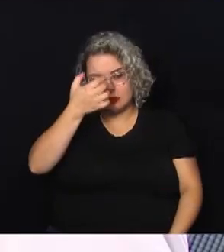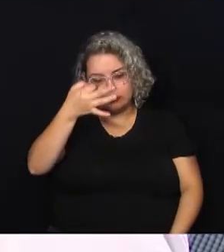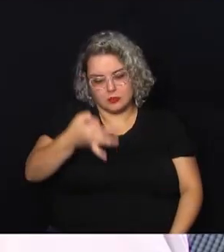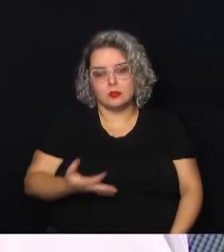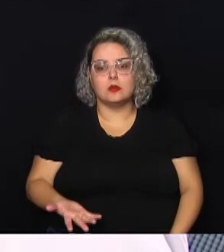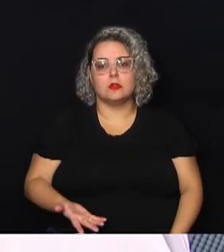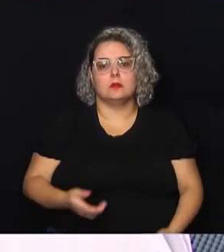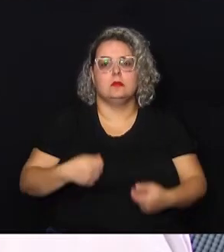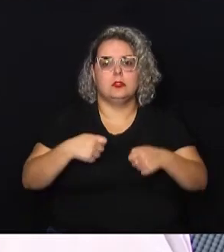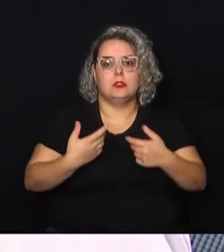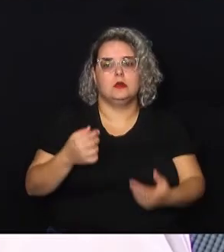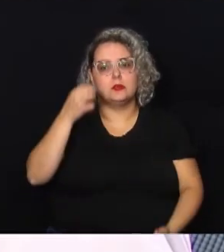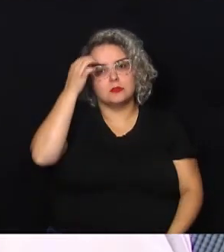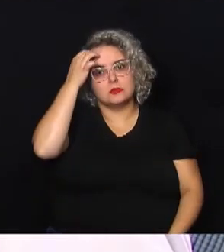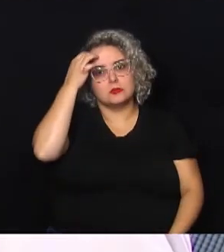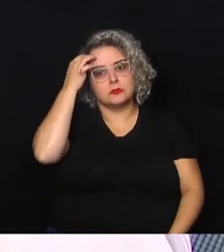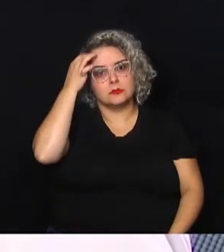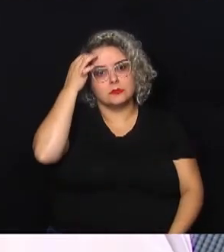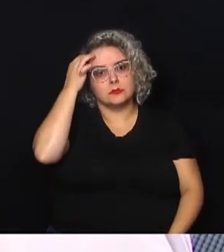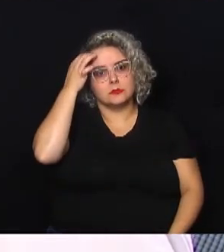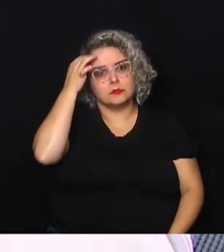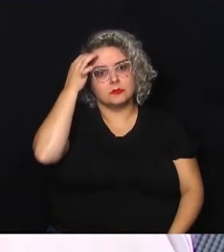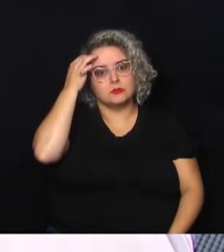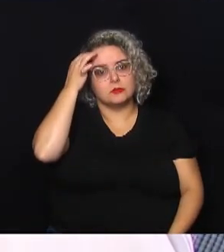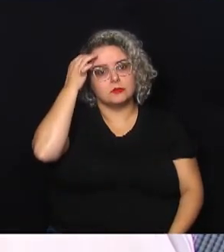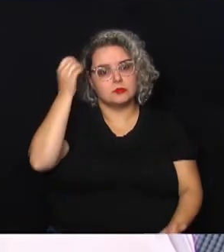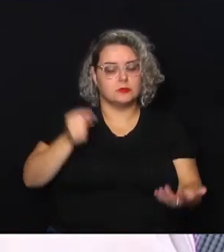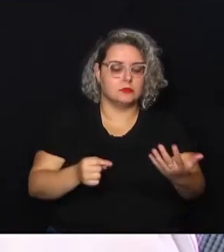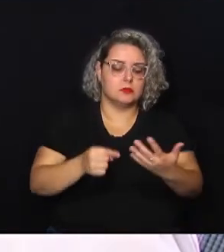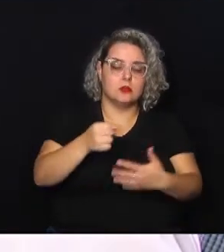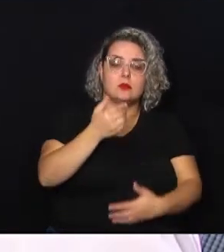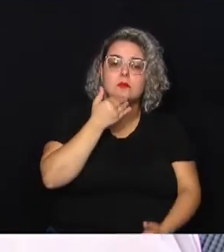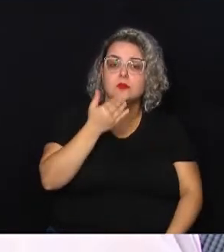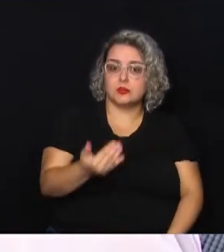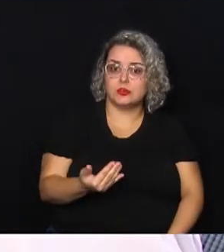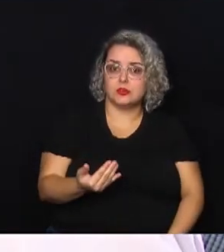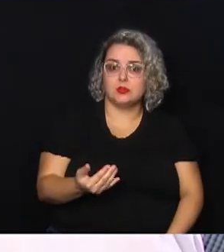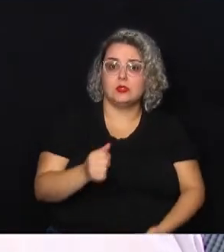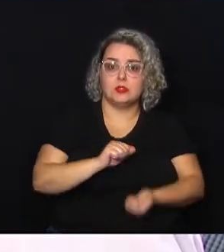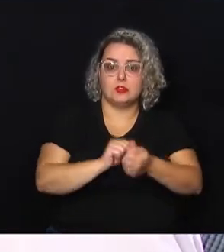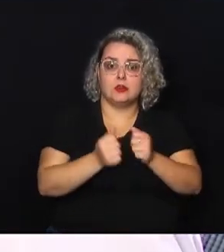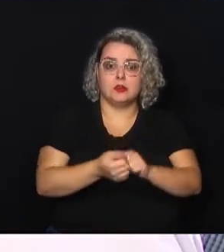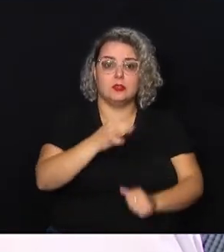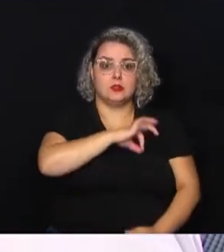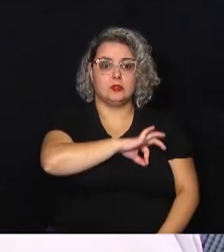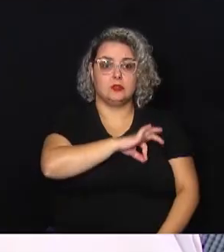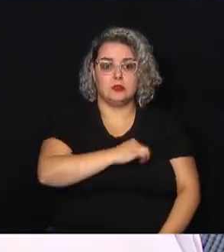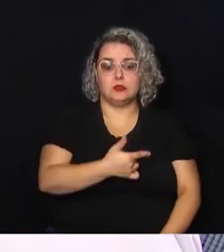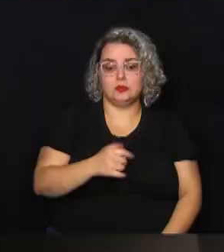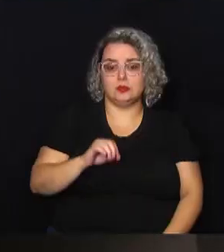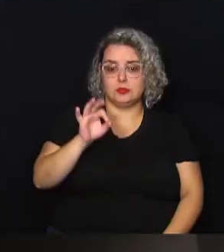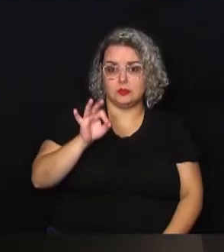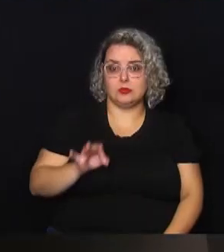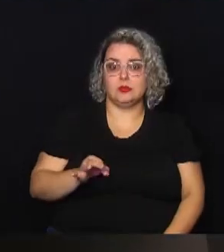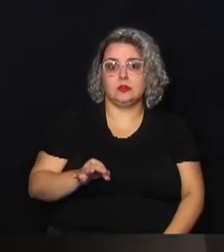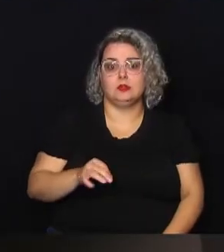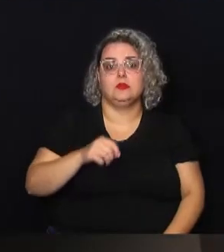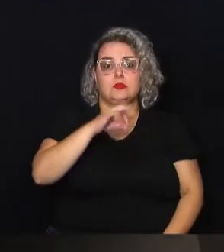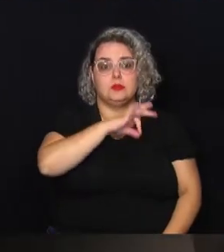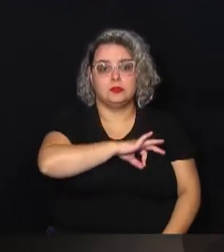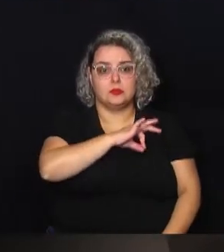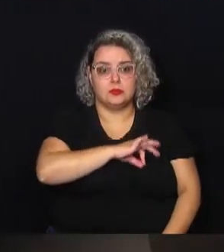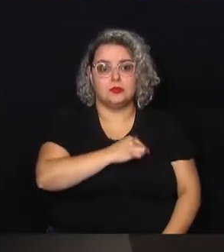entre os itens em vídeo salarial de 20% nos vencimentos e